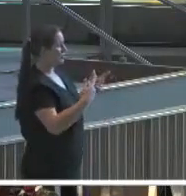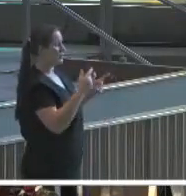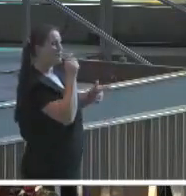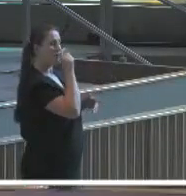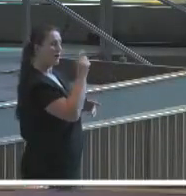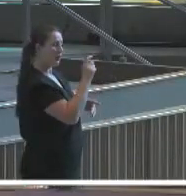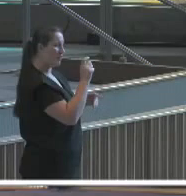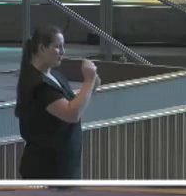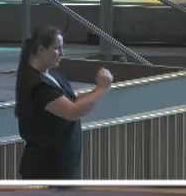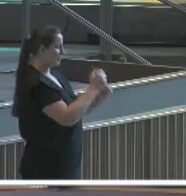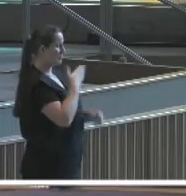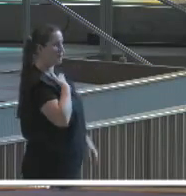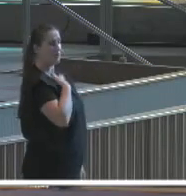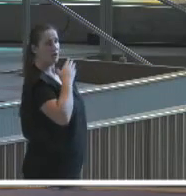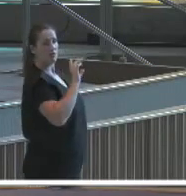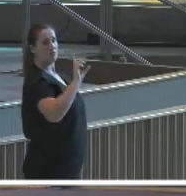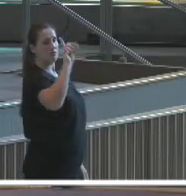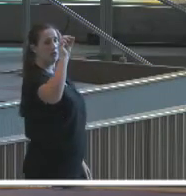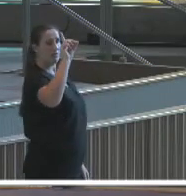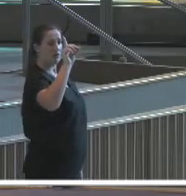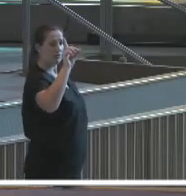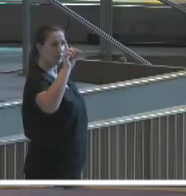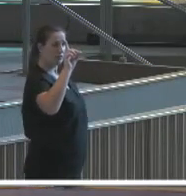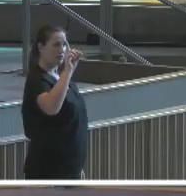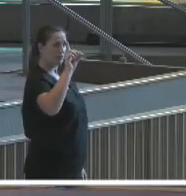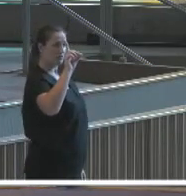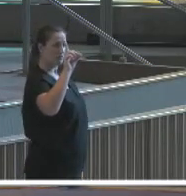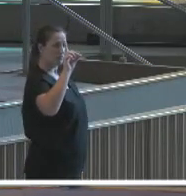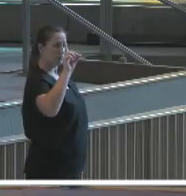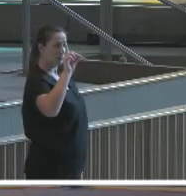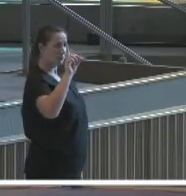poder, assim como a bijuteria da minha mulher.